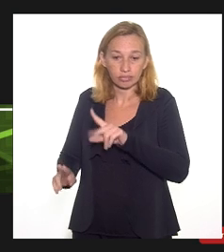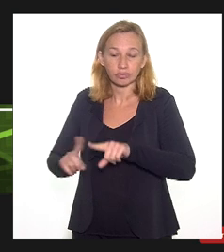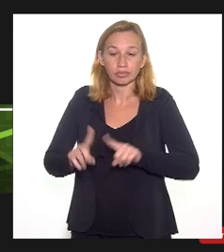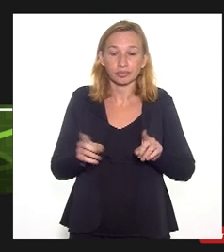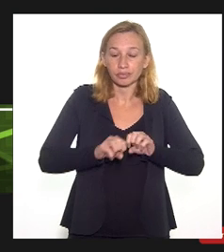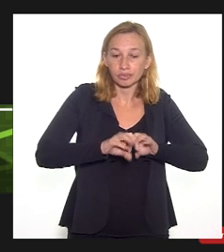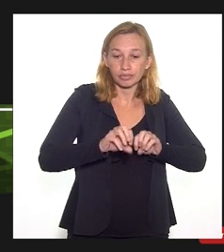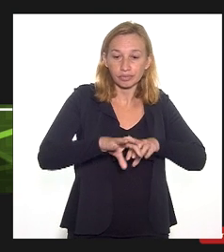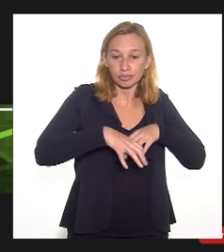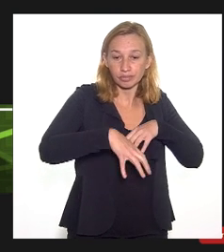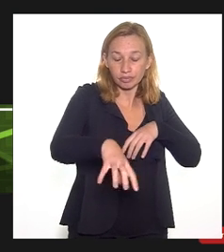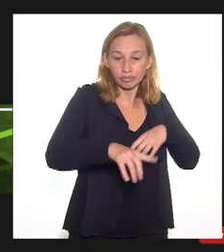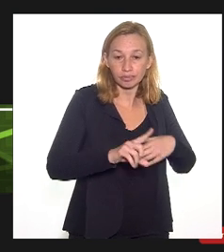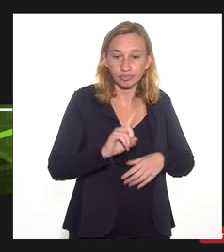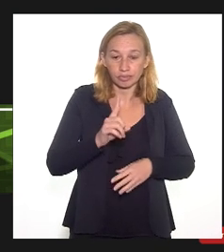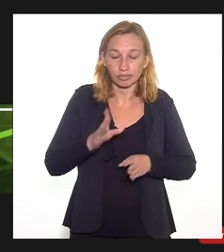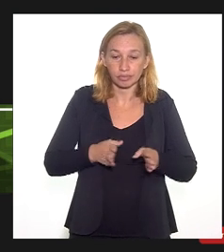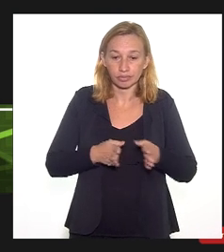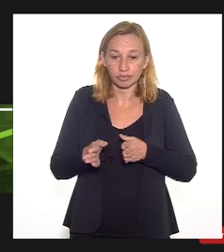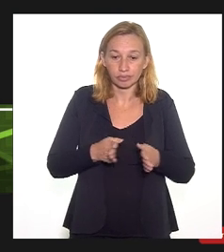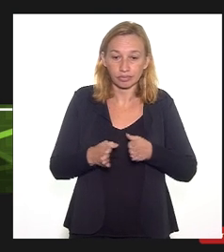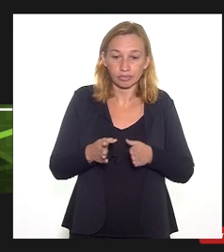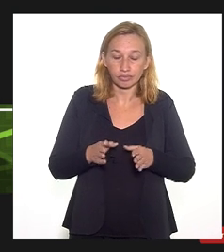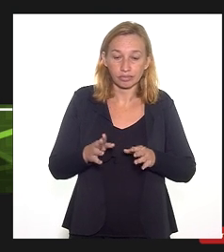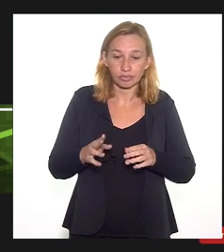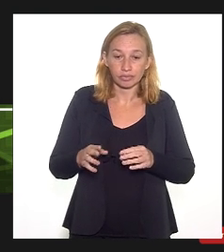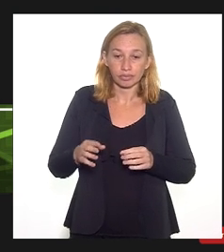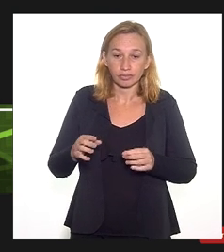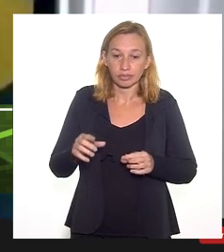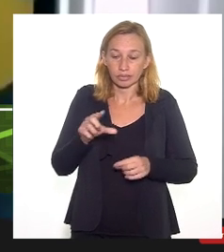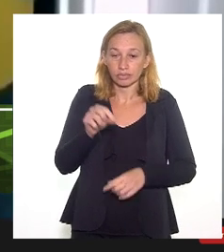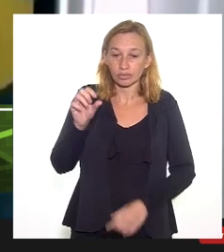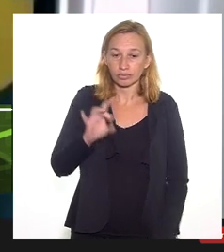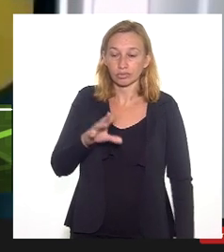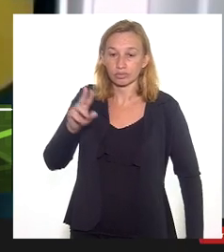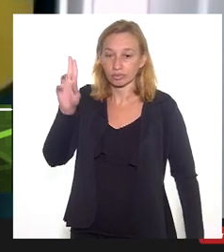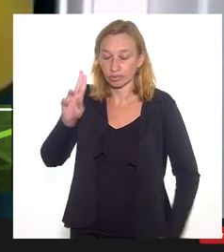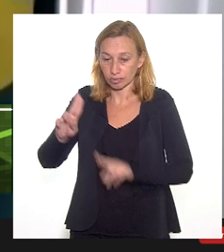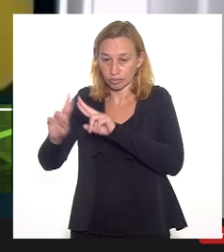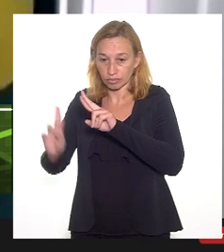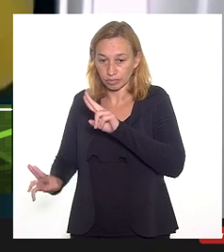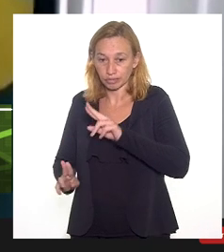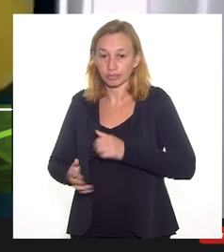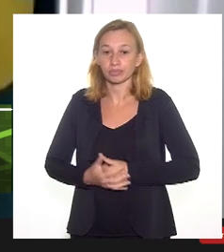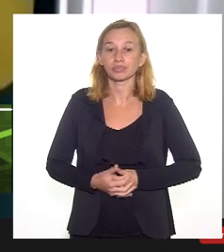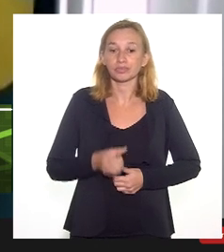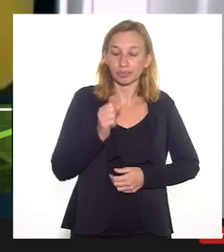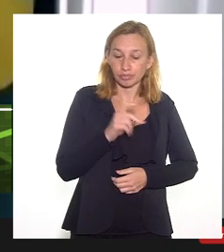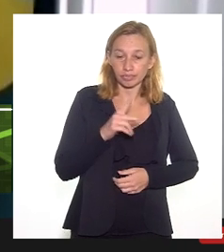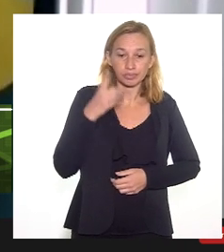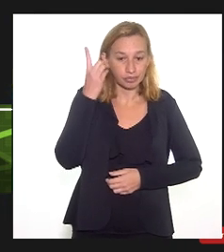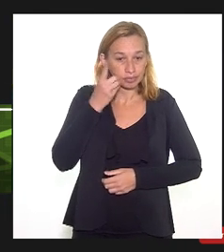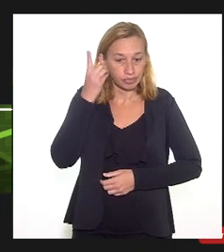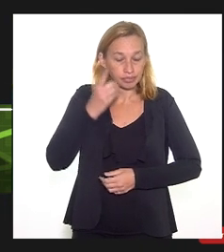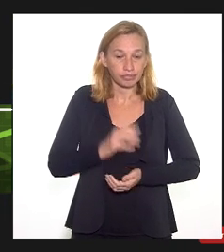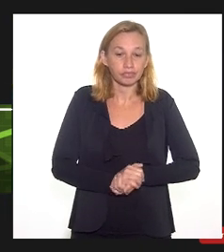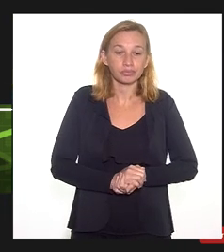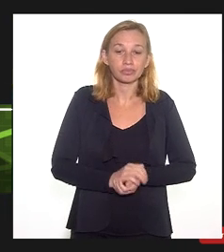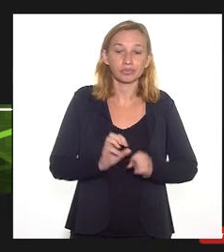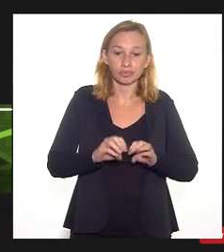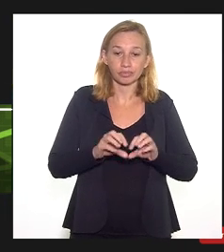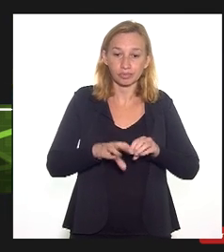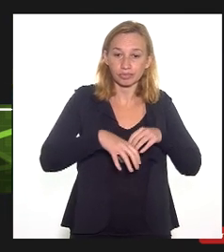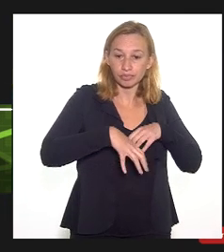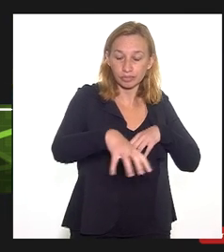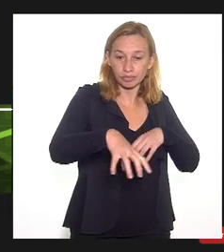inacessível não é uma exclusividade da UERJ o ensino remoto ok deputado o ensino remoto